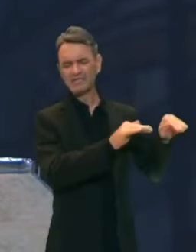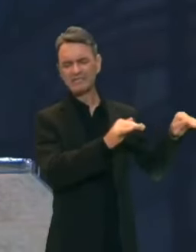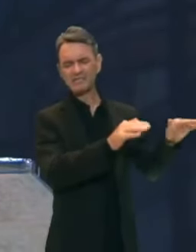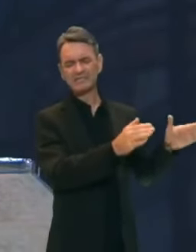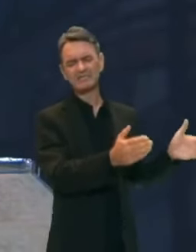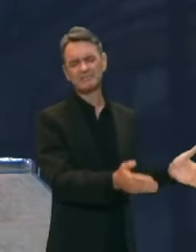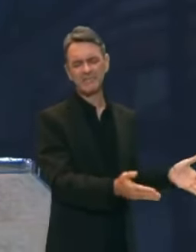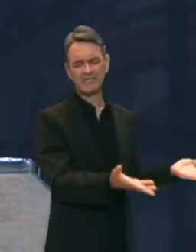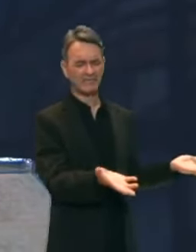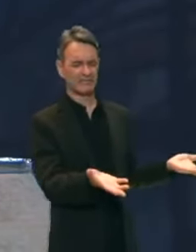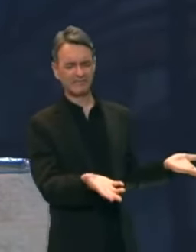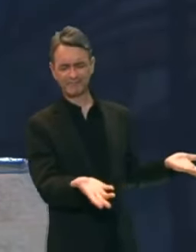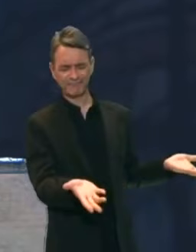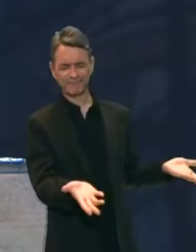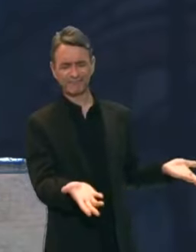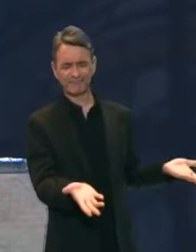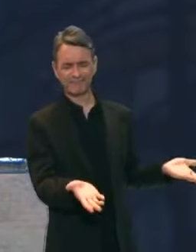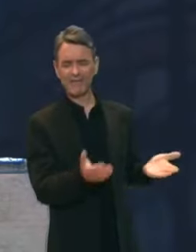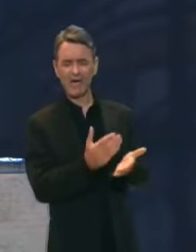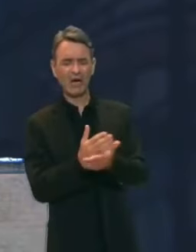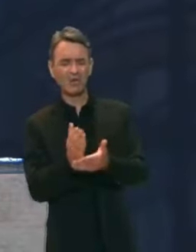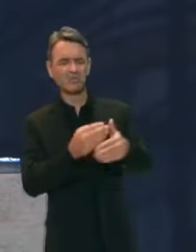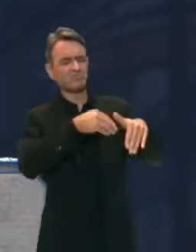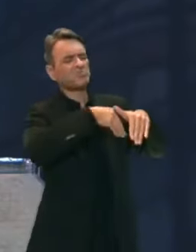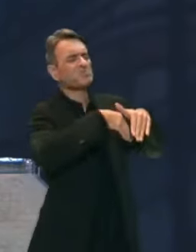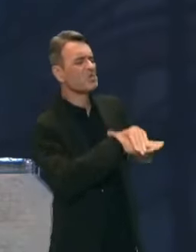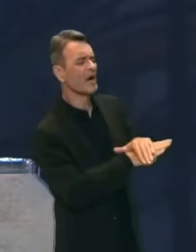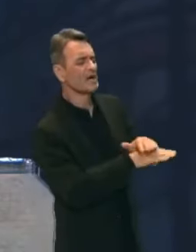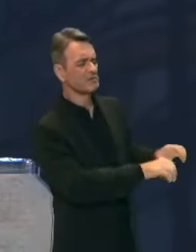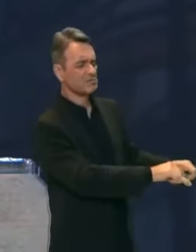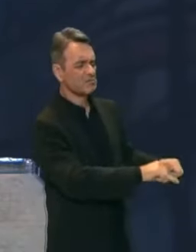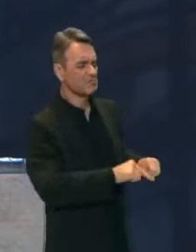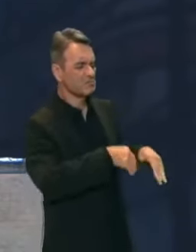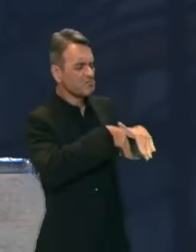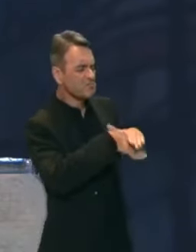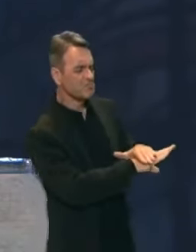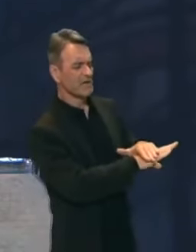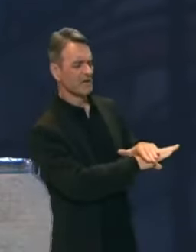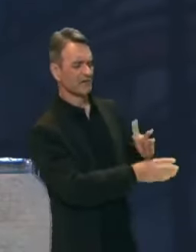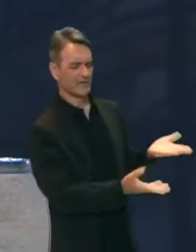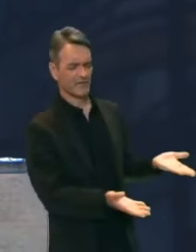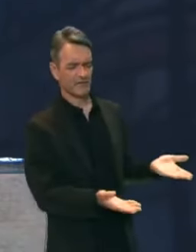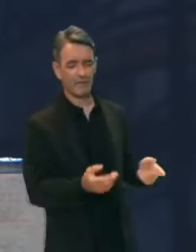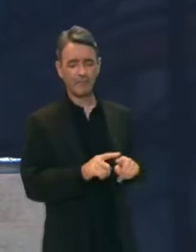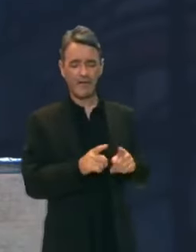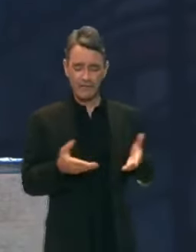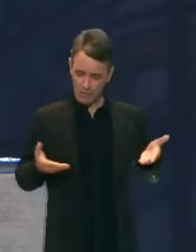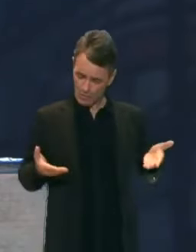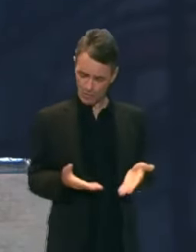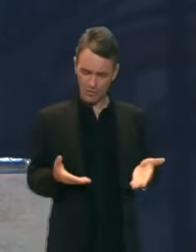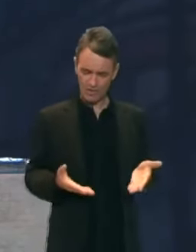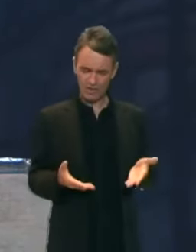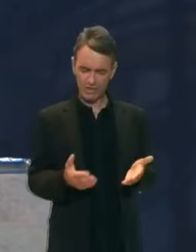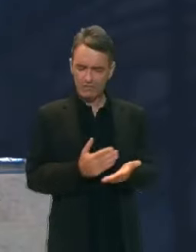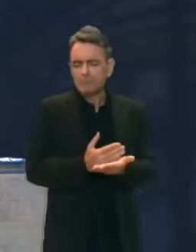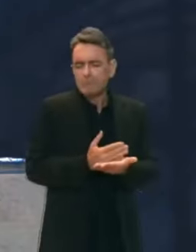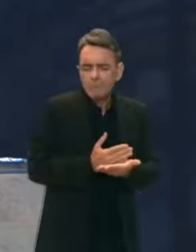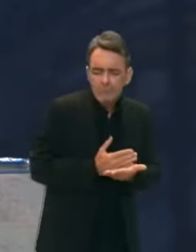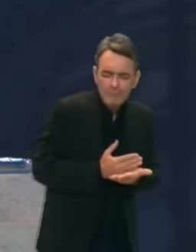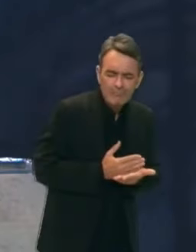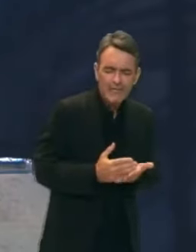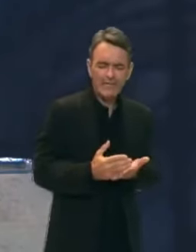estante, a nossa mesa, alguns guardados na gaveta. Que hoje mesmo já se inicie